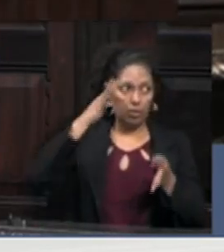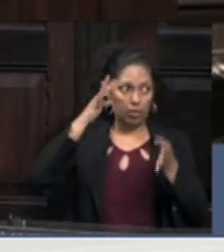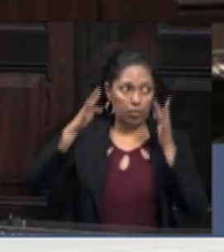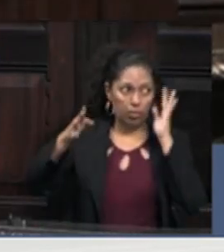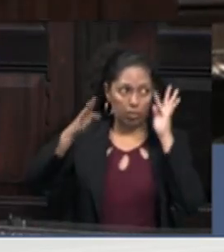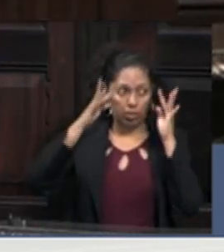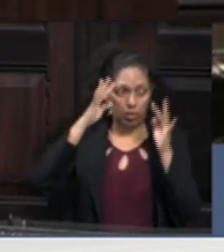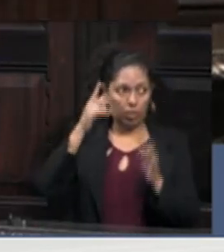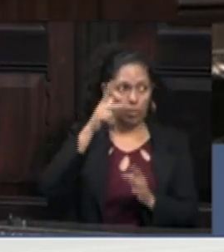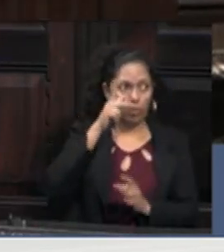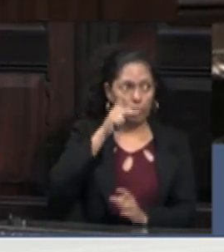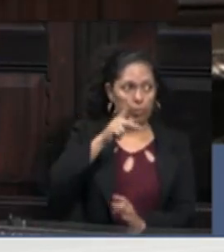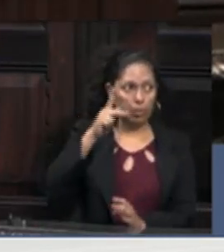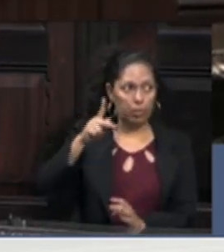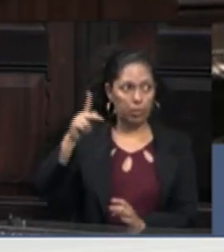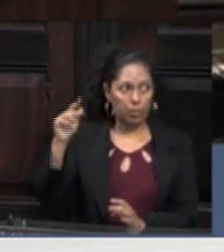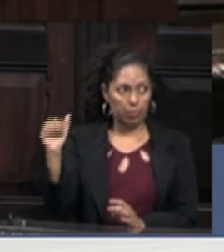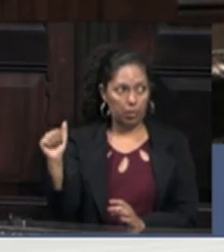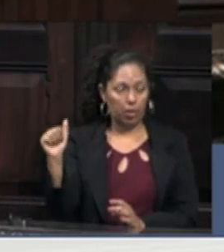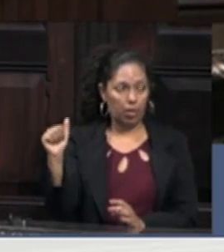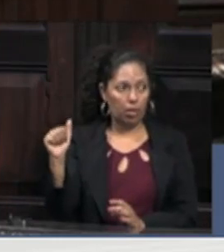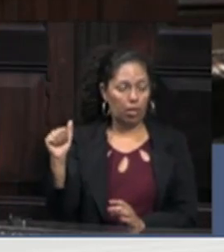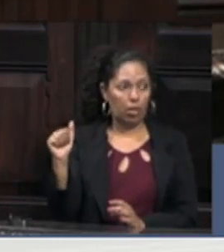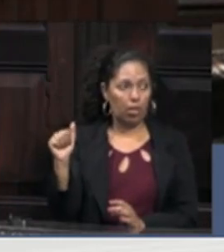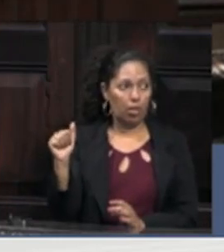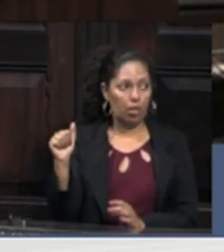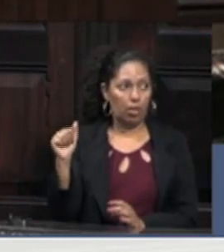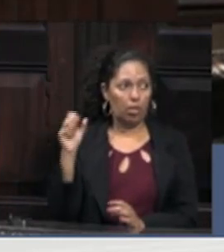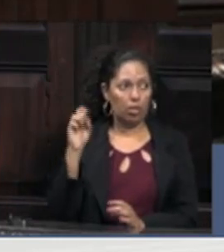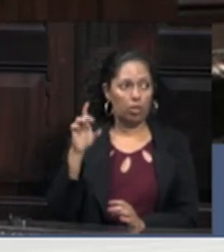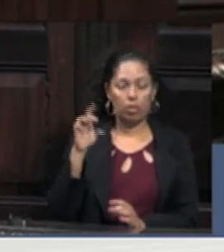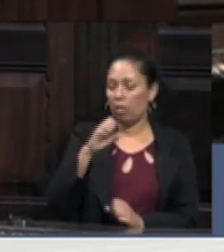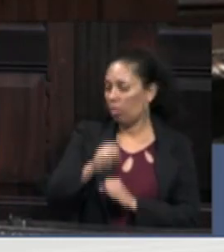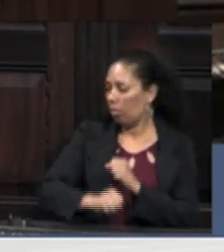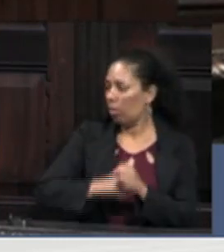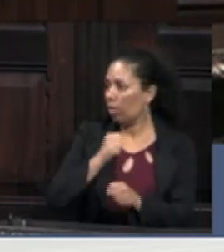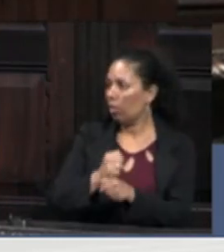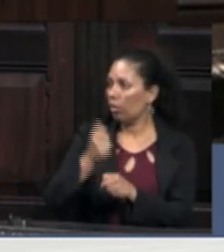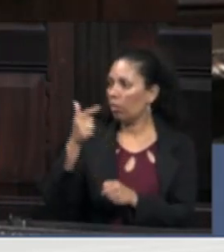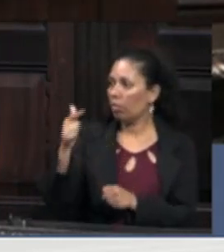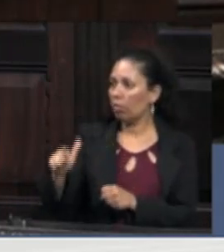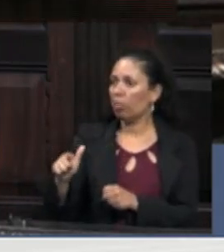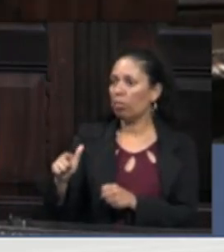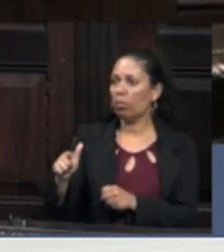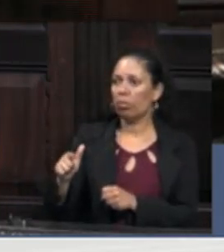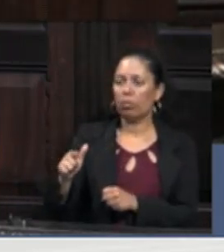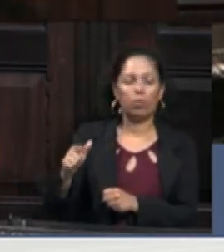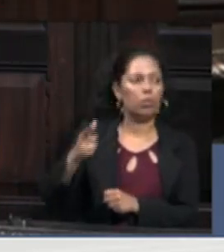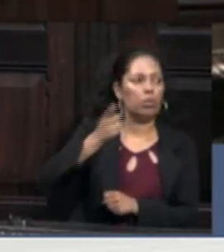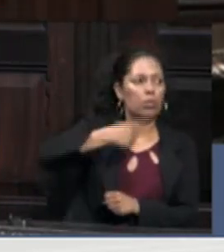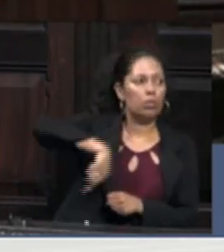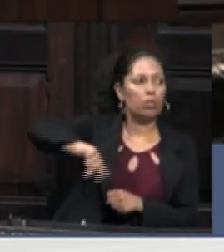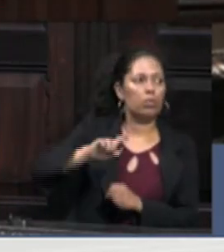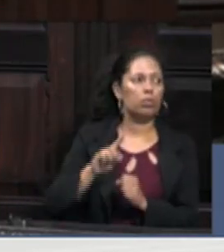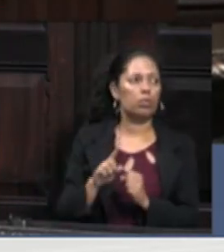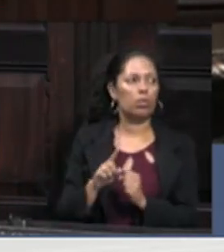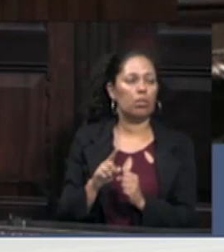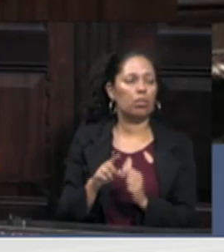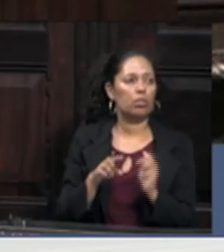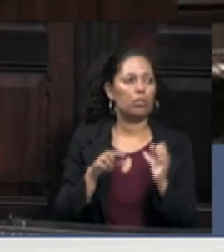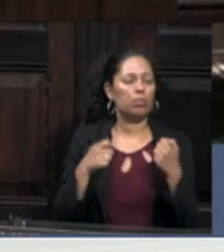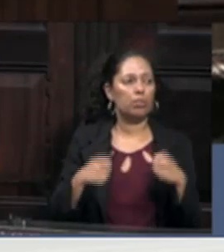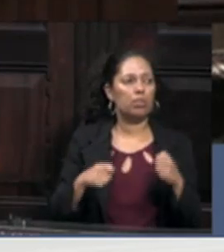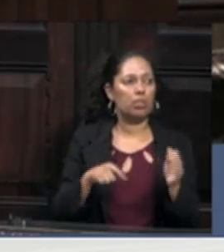o PPA, embora existindo só para o ano que vem, mas de qualquer maneira, quer dizer, os pontos de